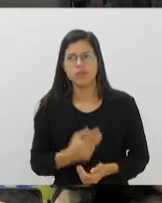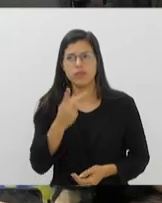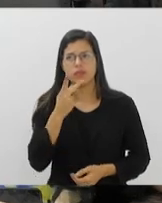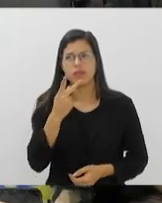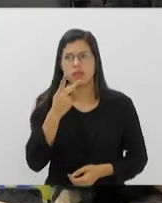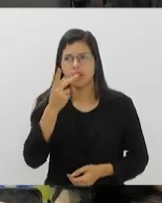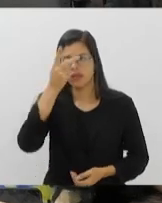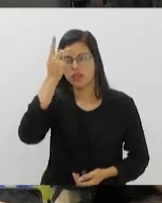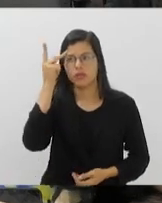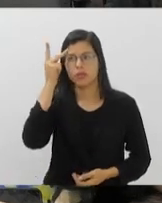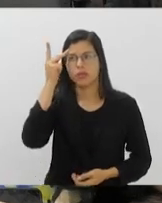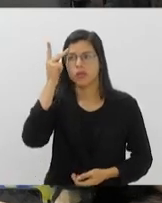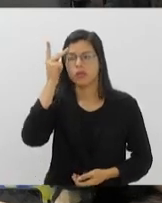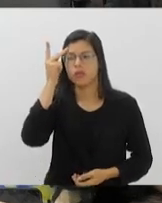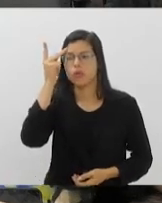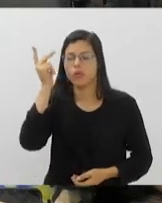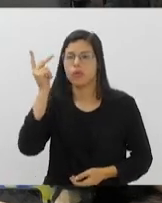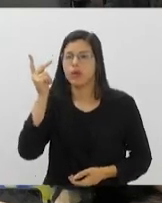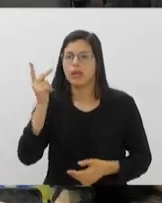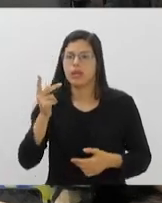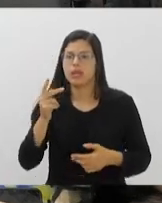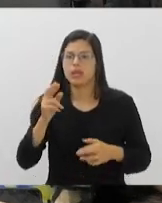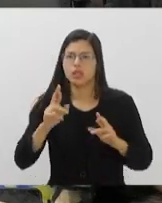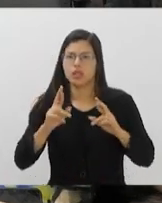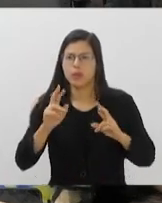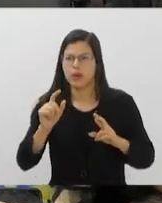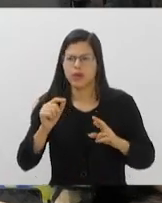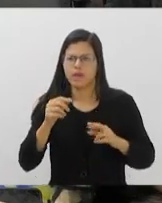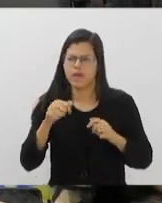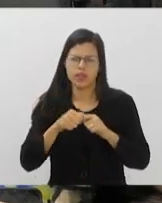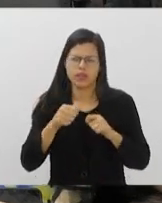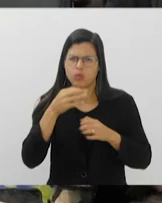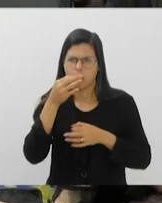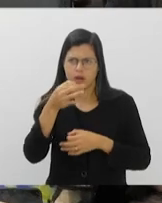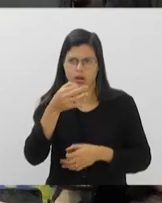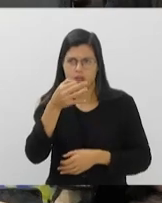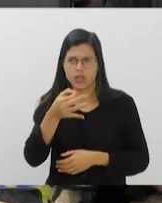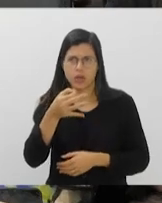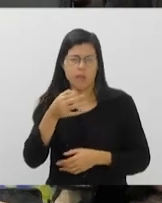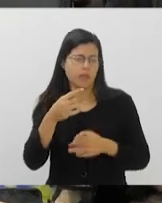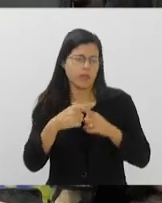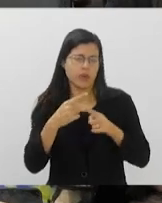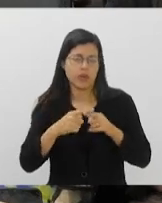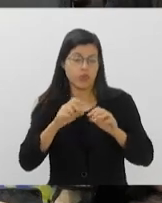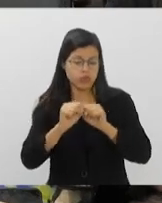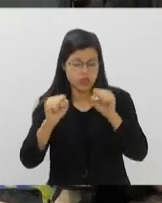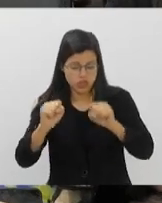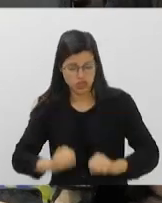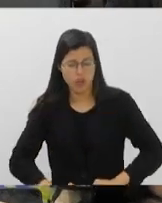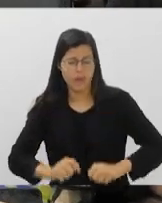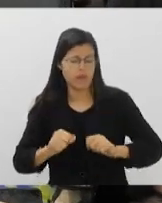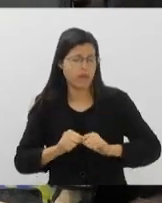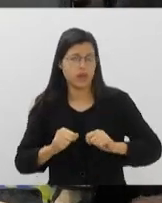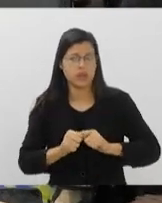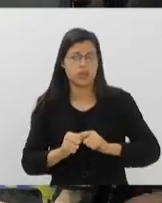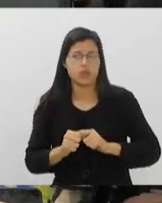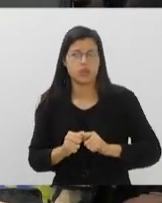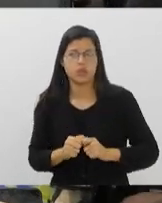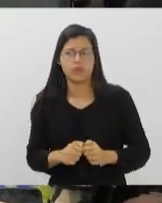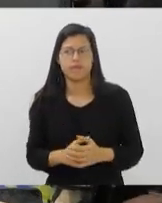pessoas esperam muito e aí não é fazendo uma crítica porque o próprio sistema produz isso né porque elas são